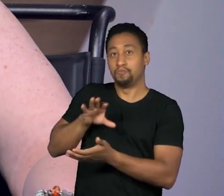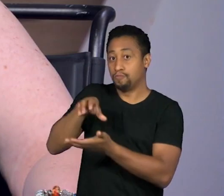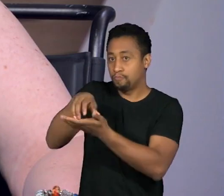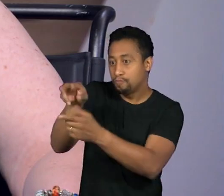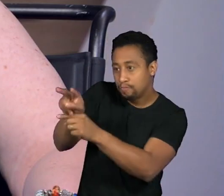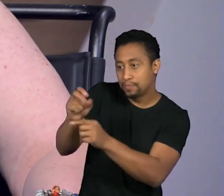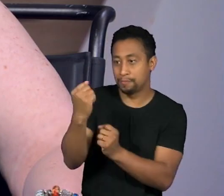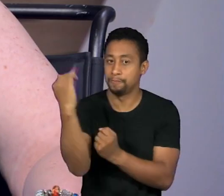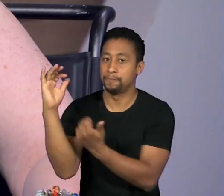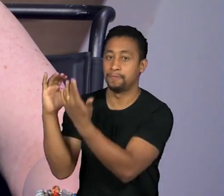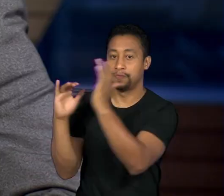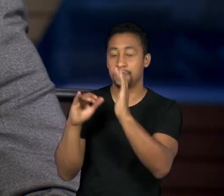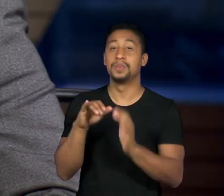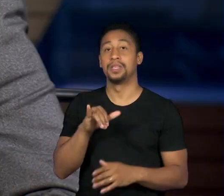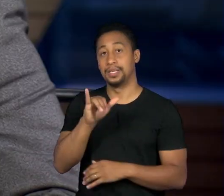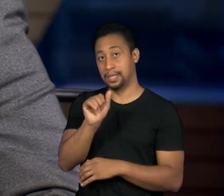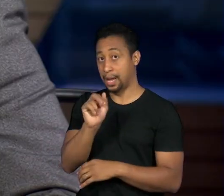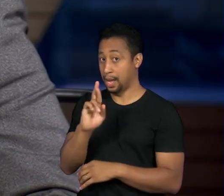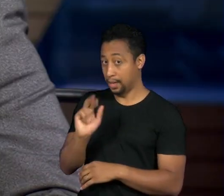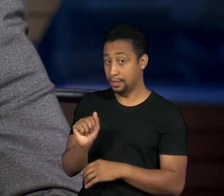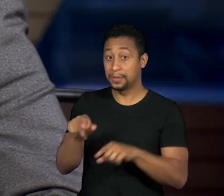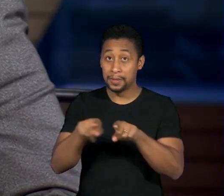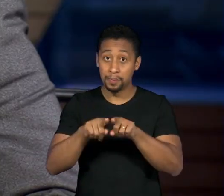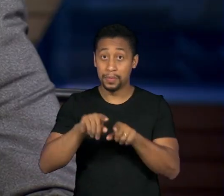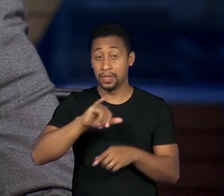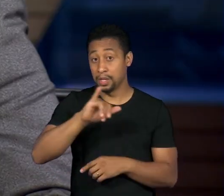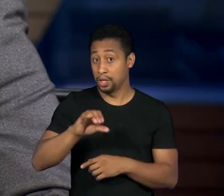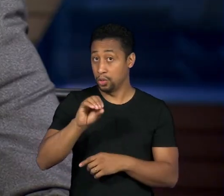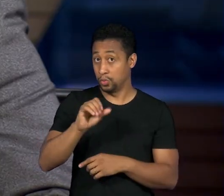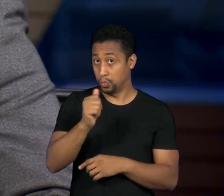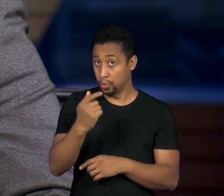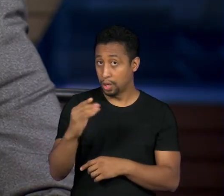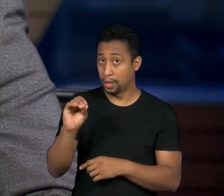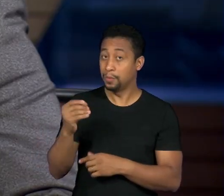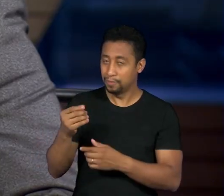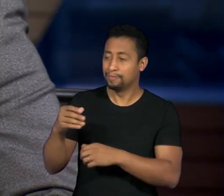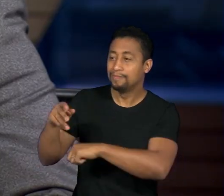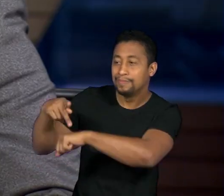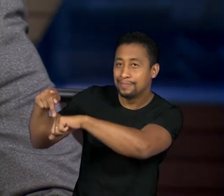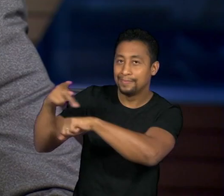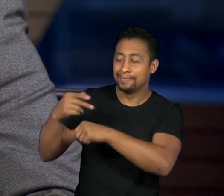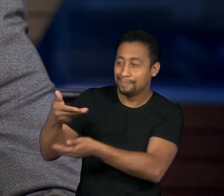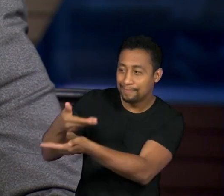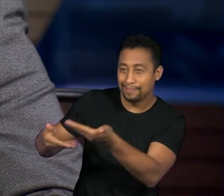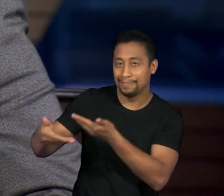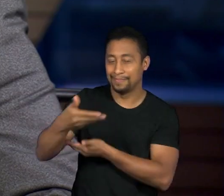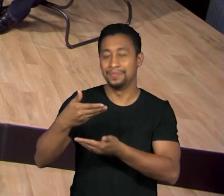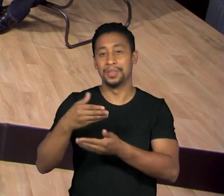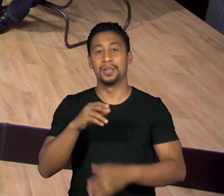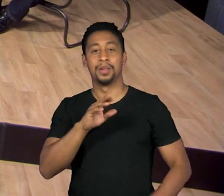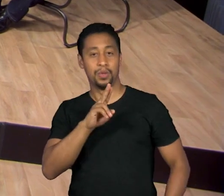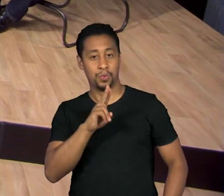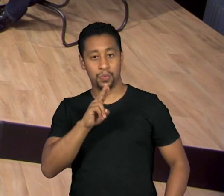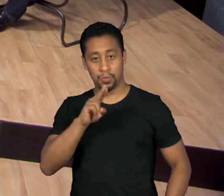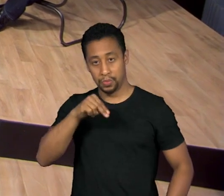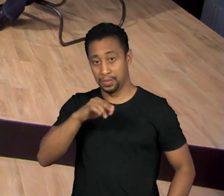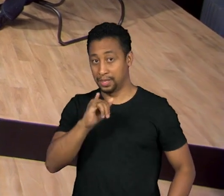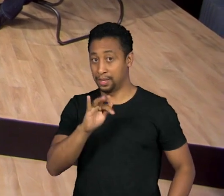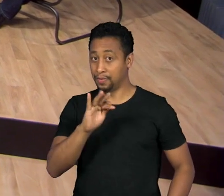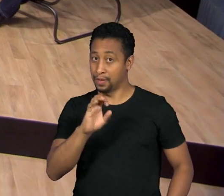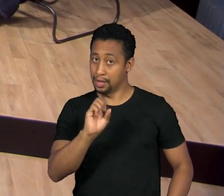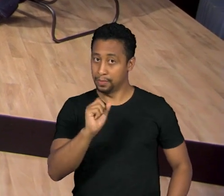Proteção Ambiental, e João Amorim, professor de Relações Internacionais da Unifesp. Obrigada por estarem